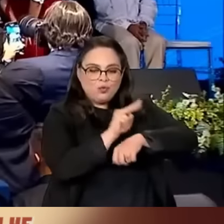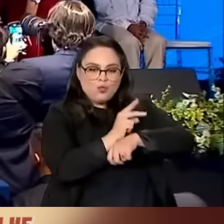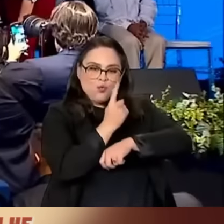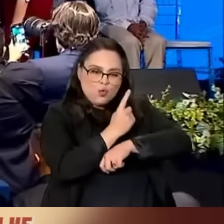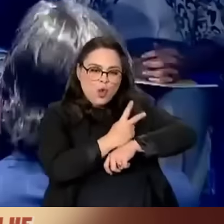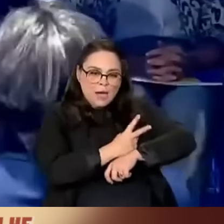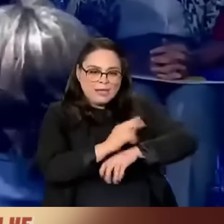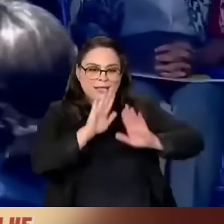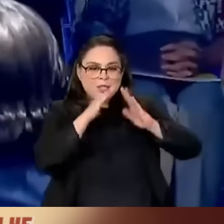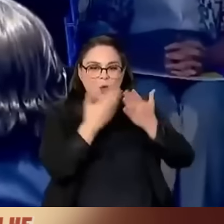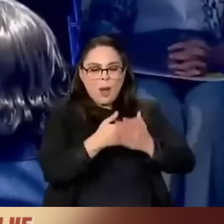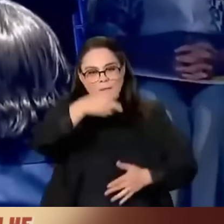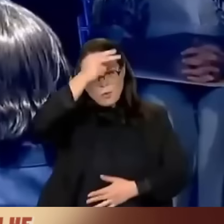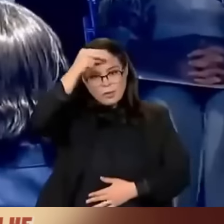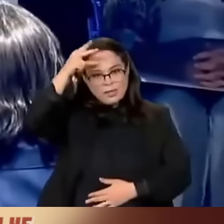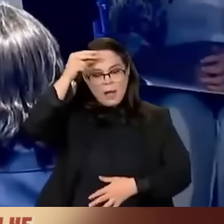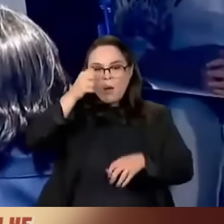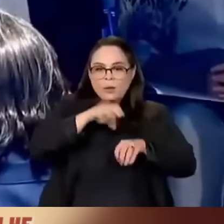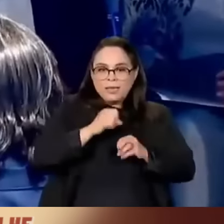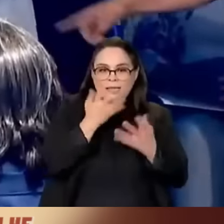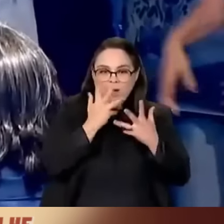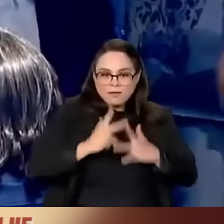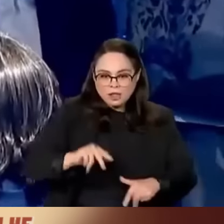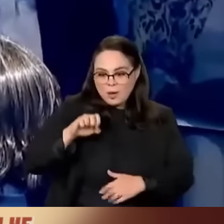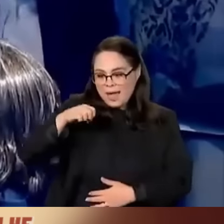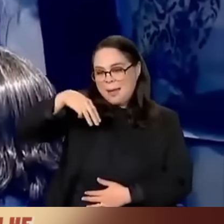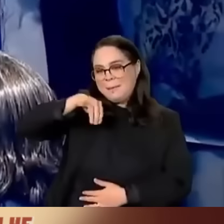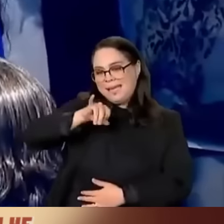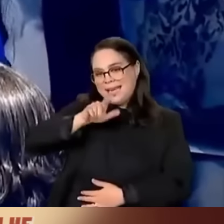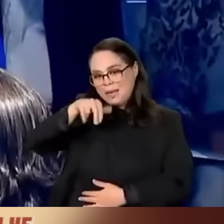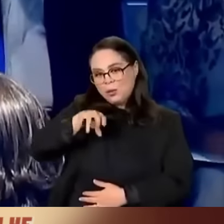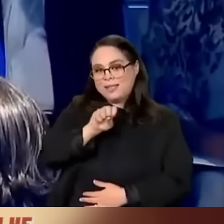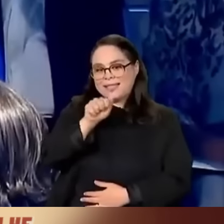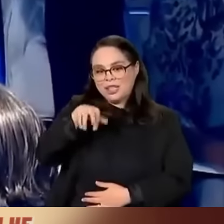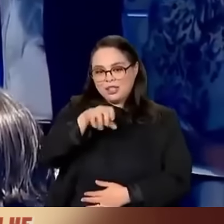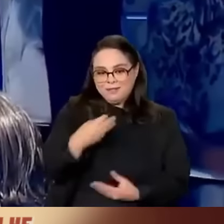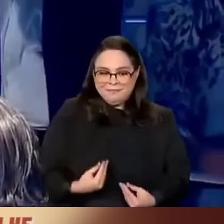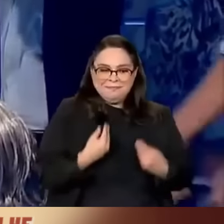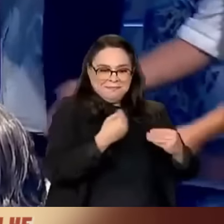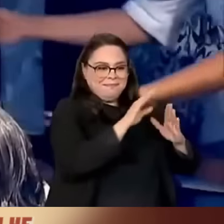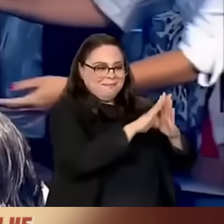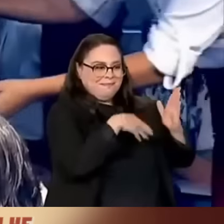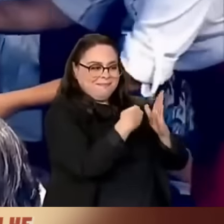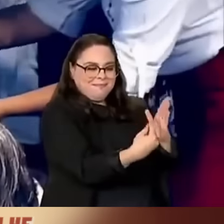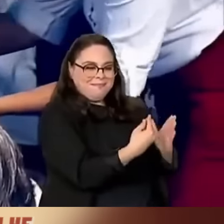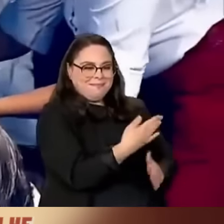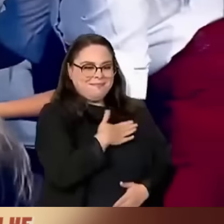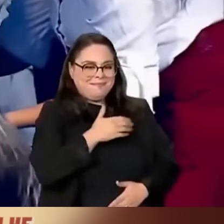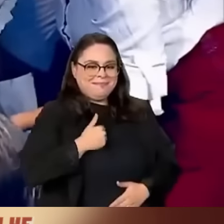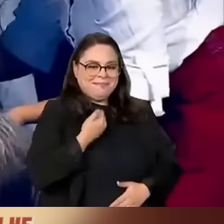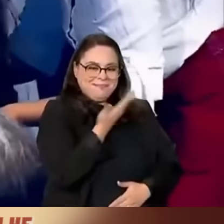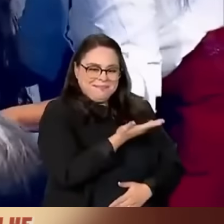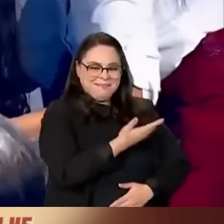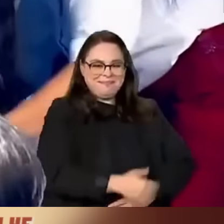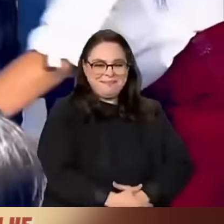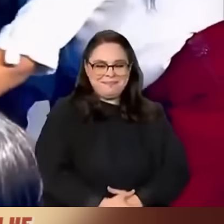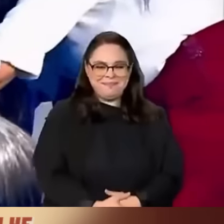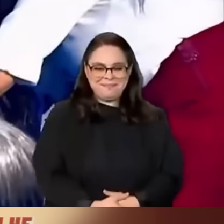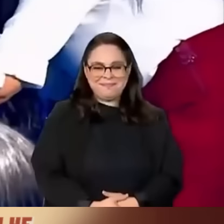da Escola Municipal de Educação Infantil Emiliano Sanches, para a entrega de um quadro à senhora Janja.